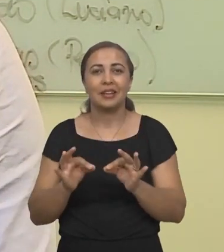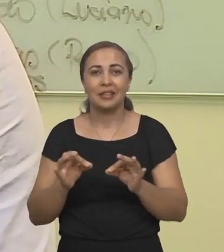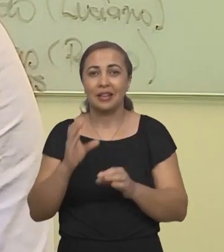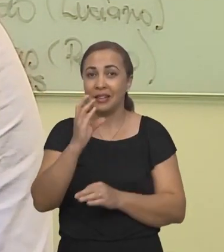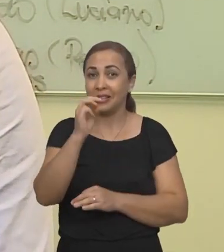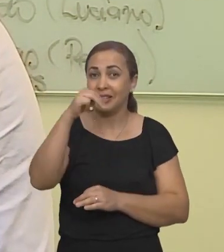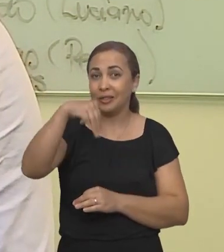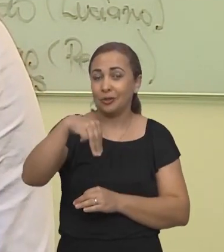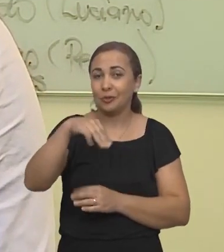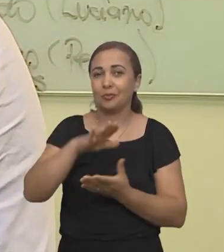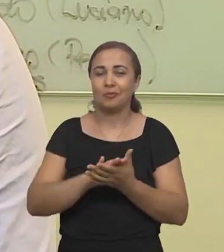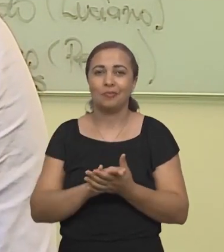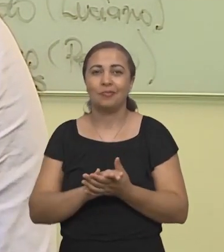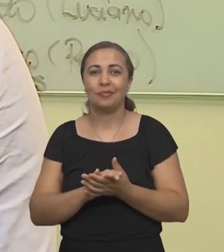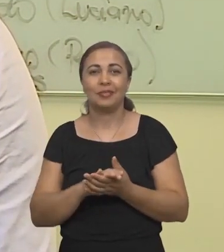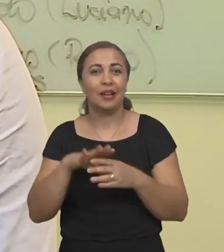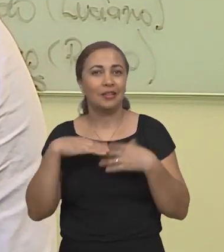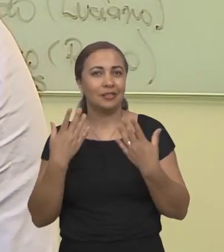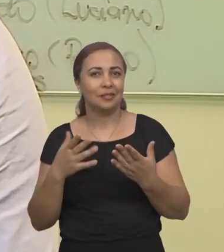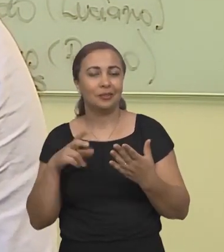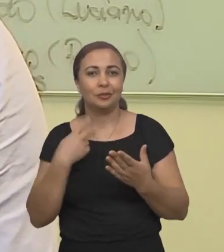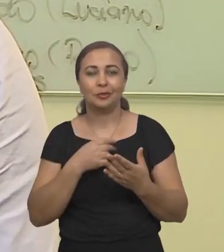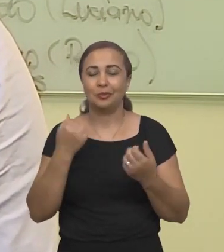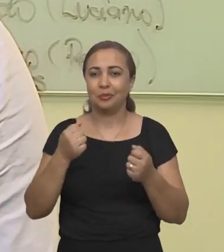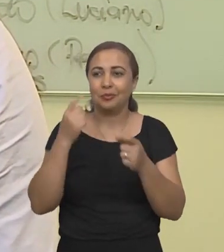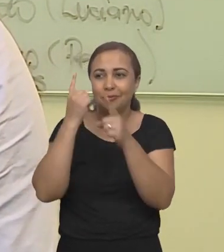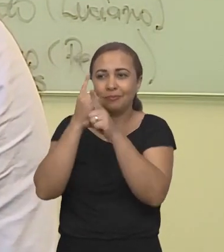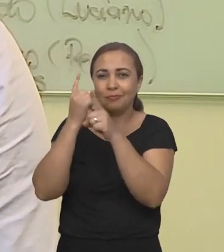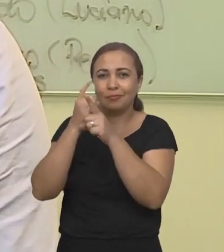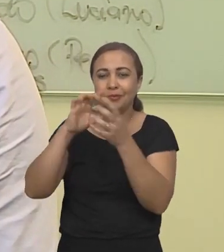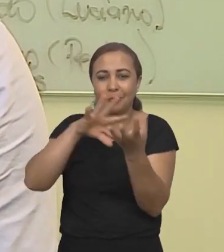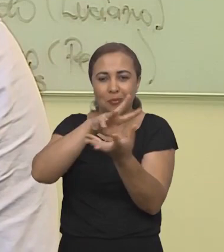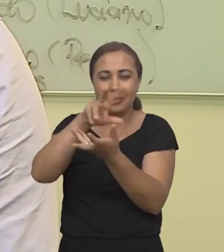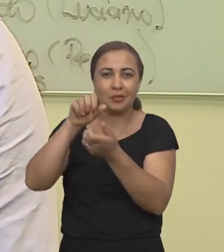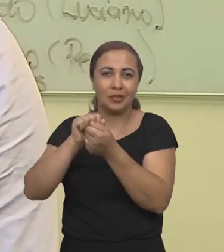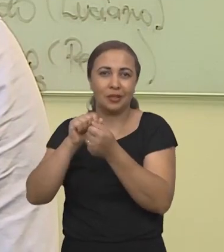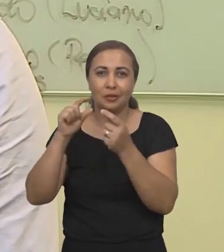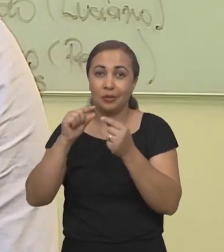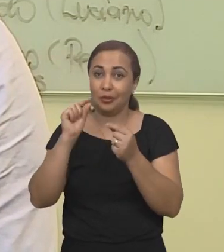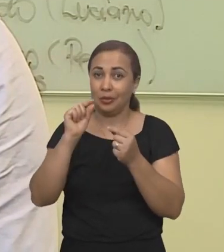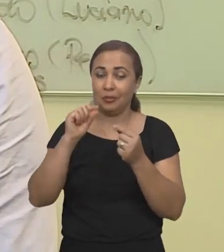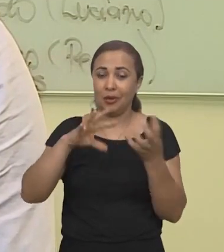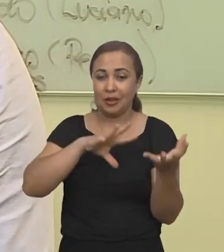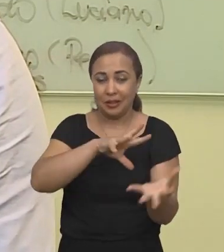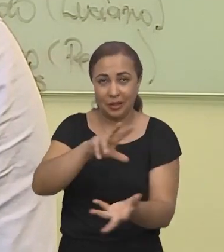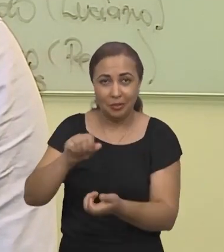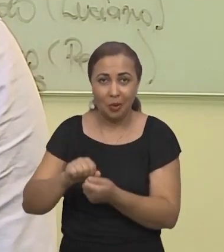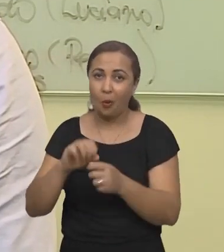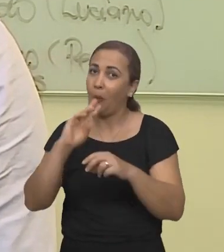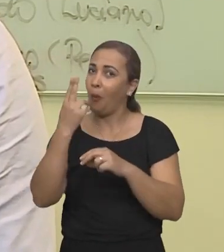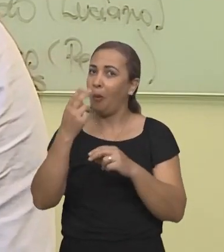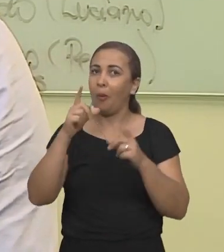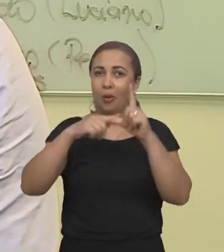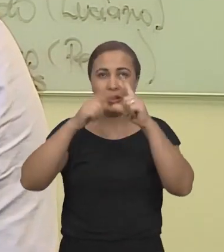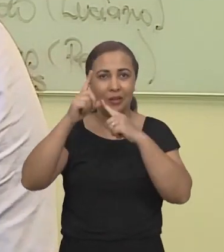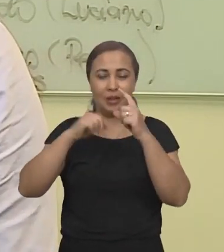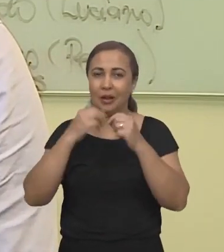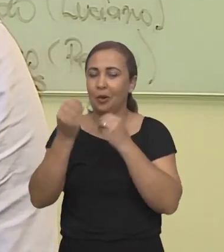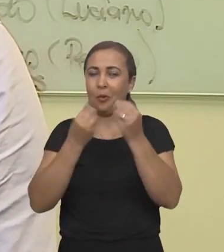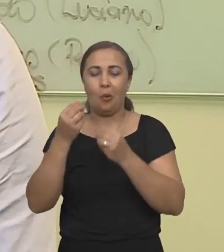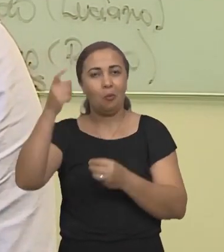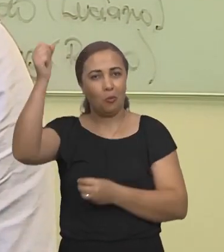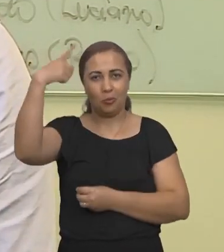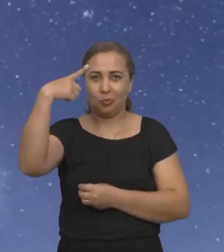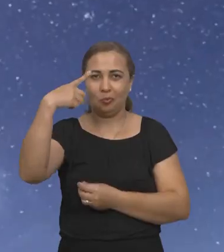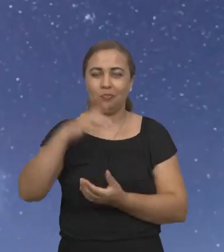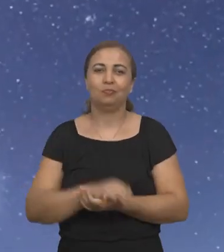de centímetros. Então, a gente vai poder detectar planetas do tamanho Terra em torno de estrelas exatamente